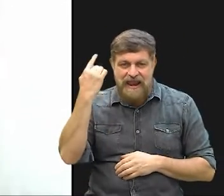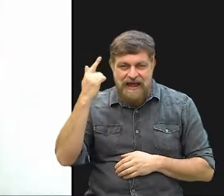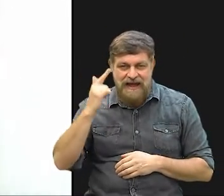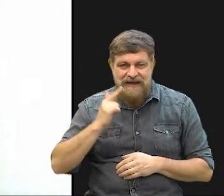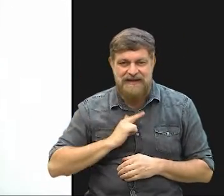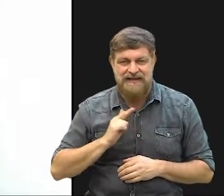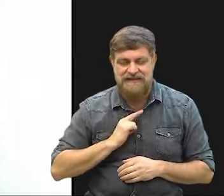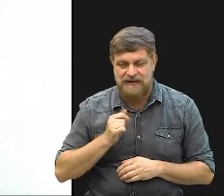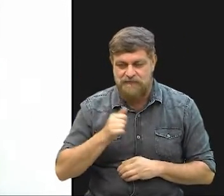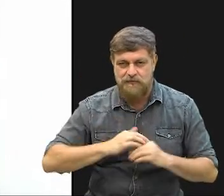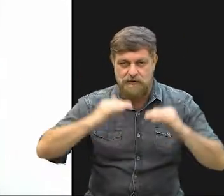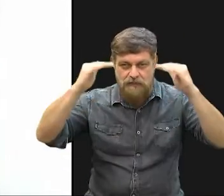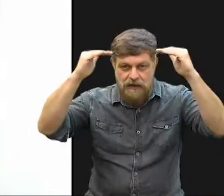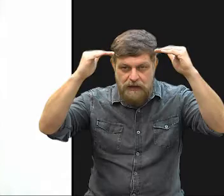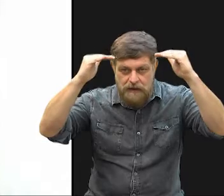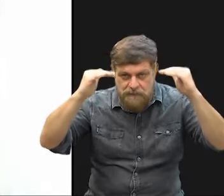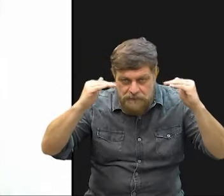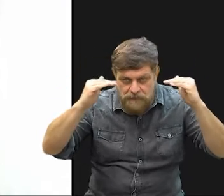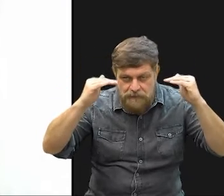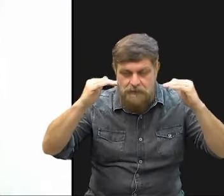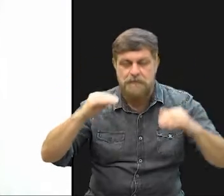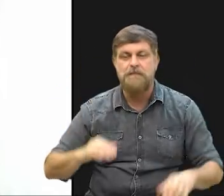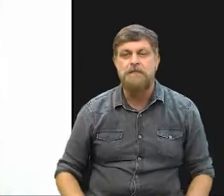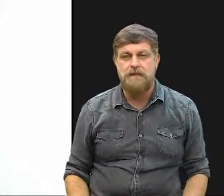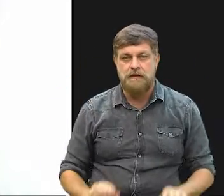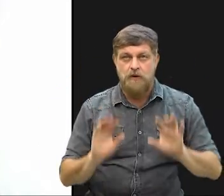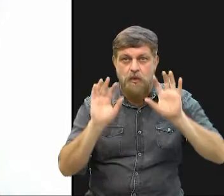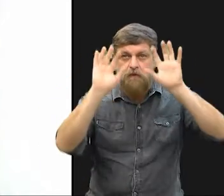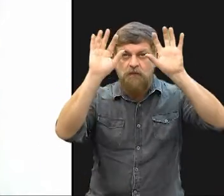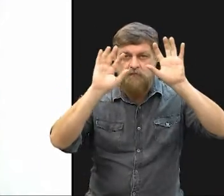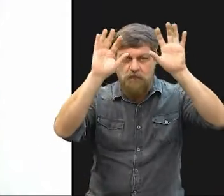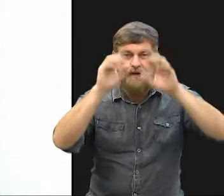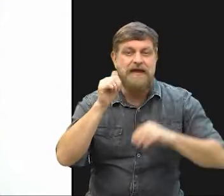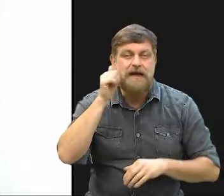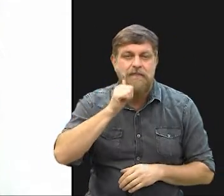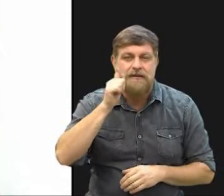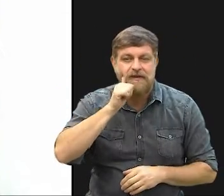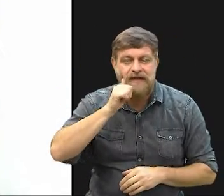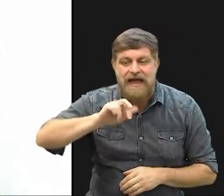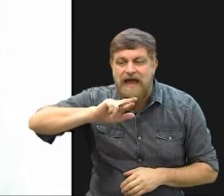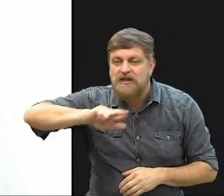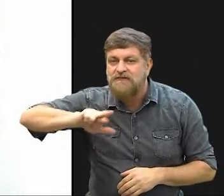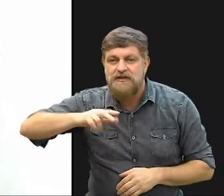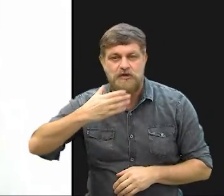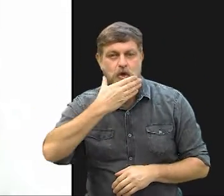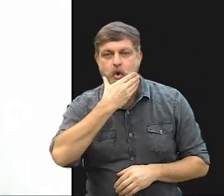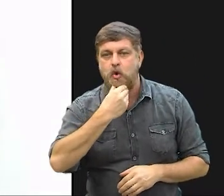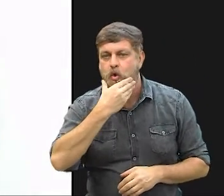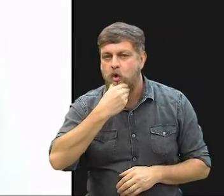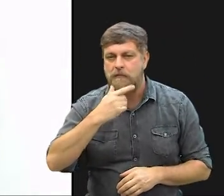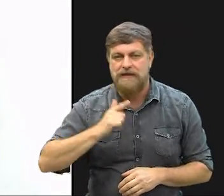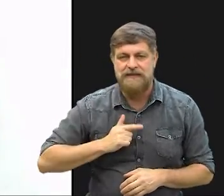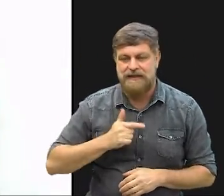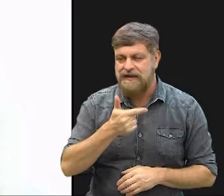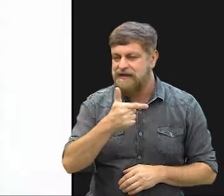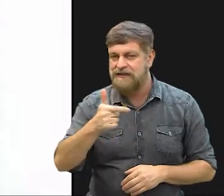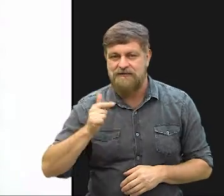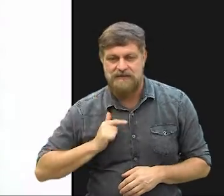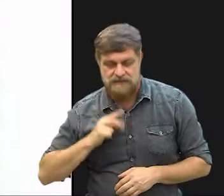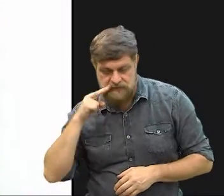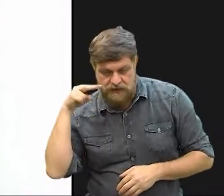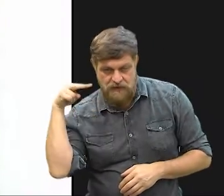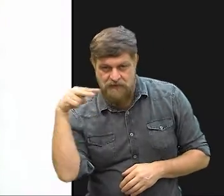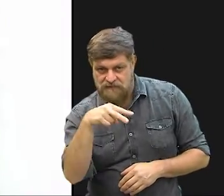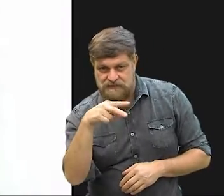um pouco a rede, acho que são alguns centímetros. Porém, o vôlei feminino é totalmente diferente do masculino. O masculino não tem rally, dificilmente se vê